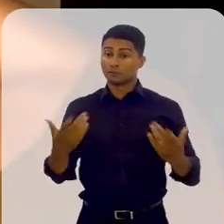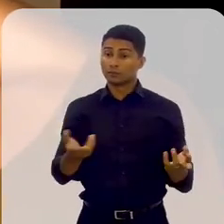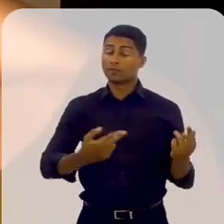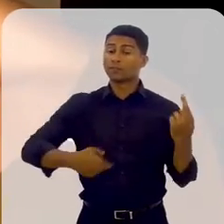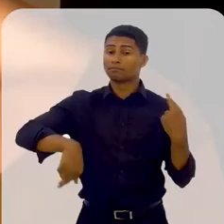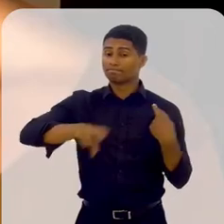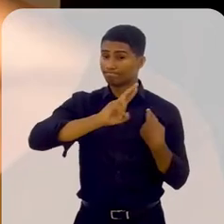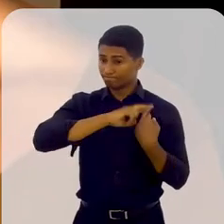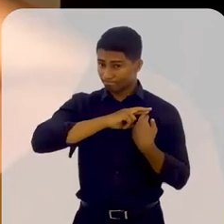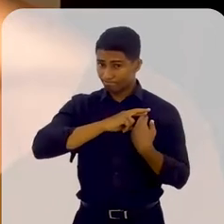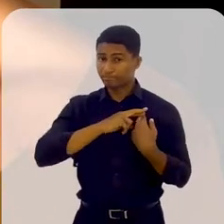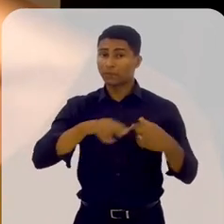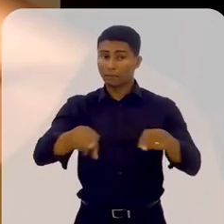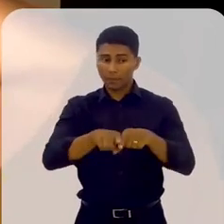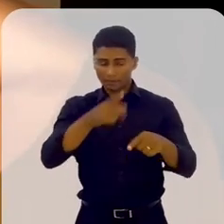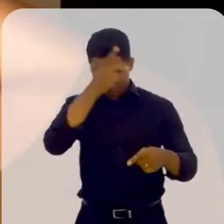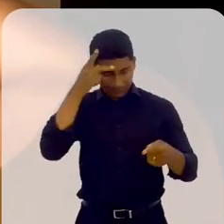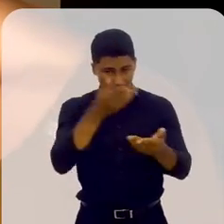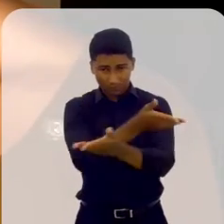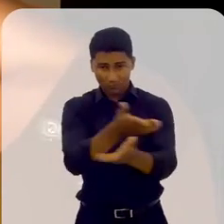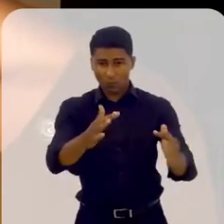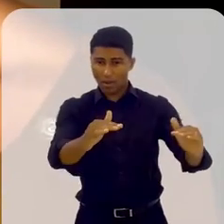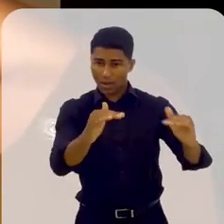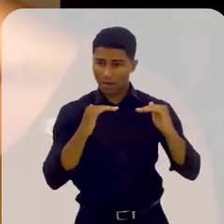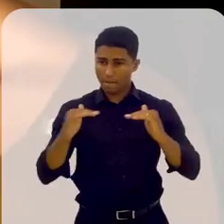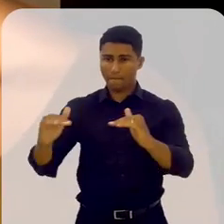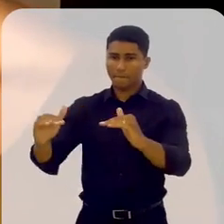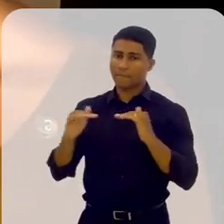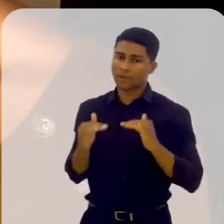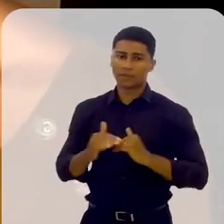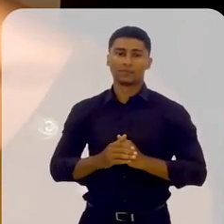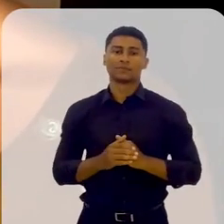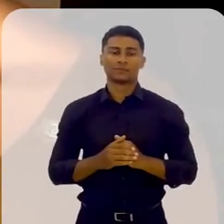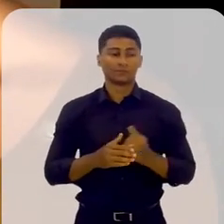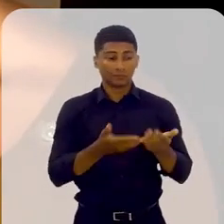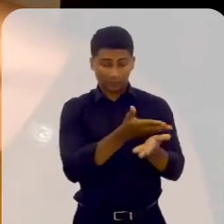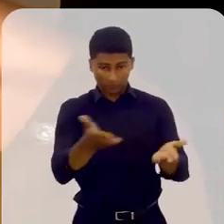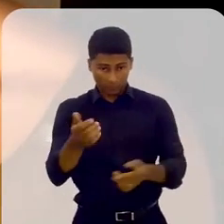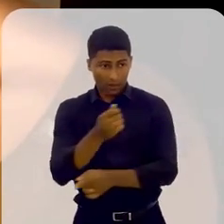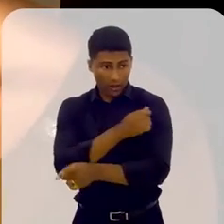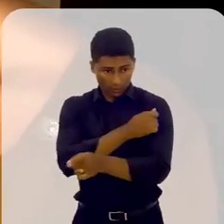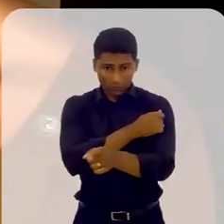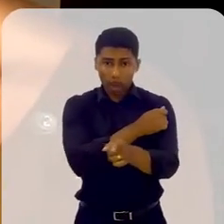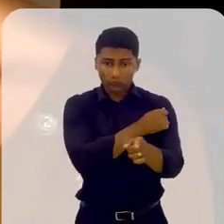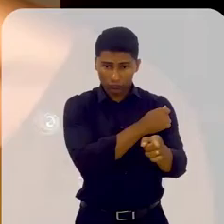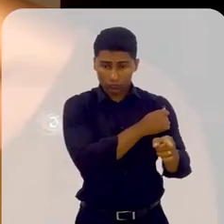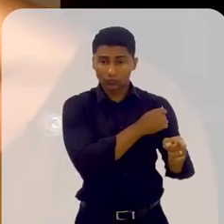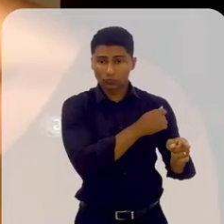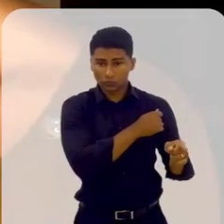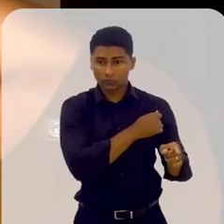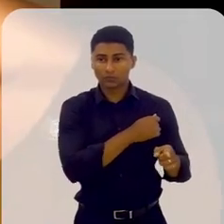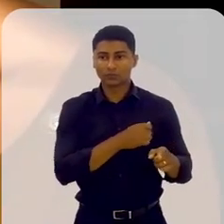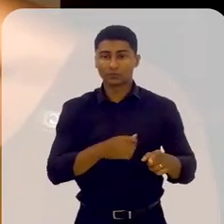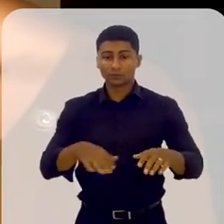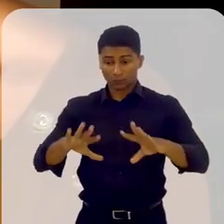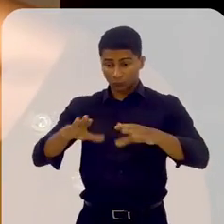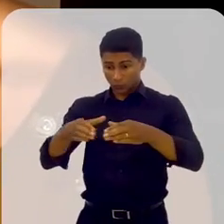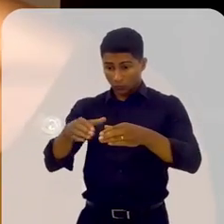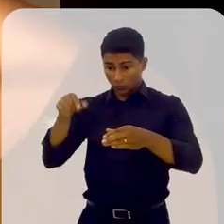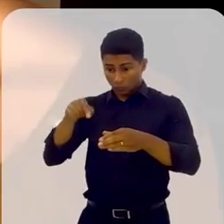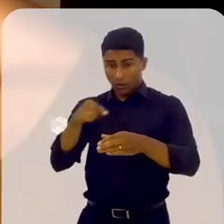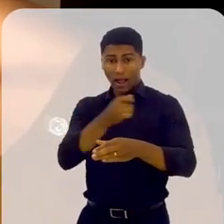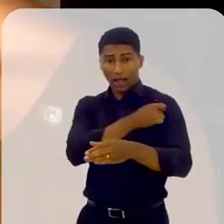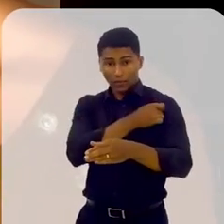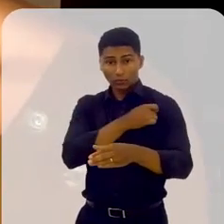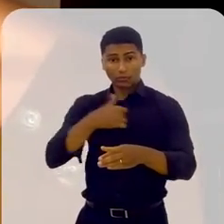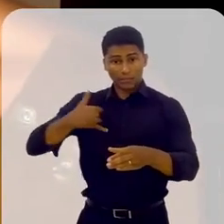tinha muito respeito dentro da escola, tanto pelos colegas, principalmente pelos meus alunos, que muitos eram mais velhos